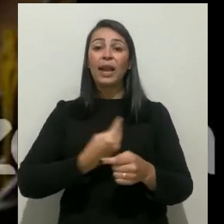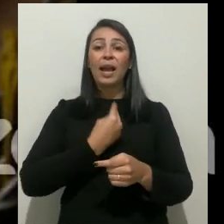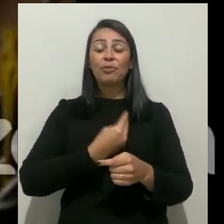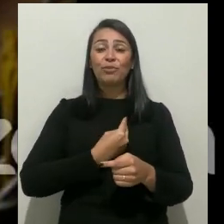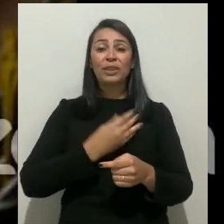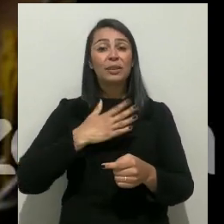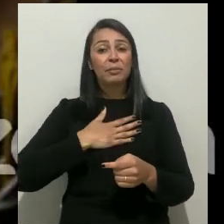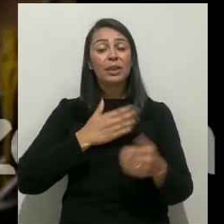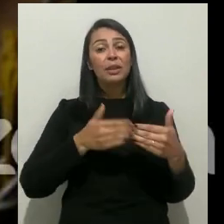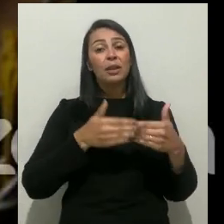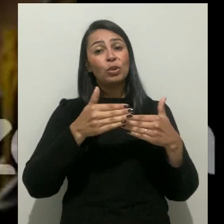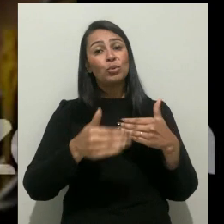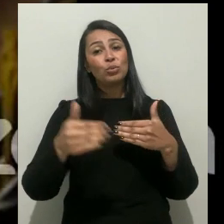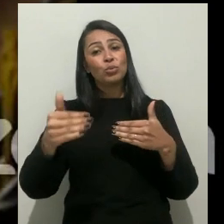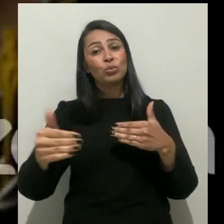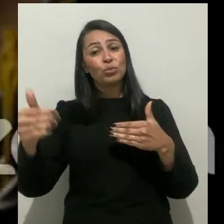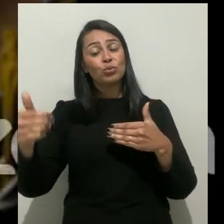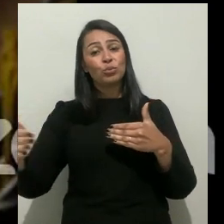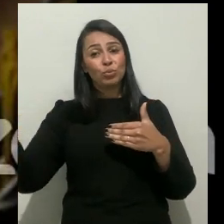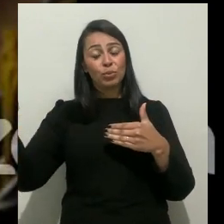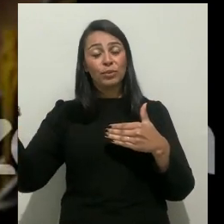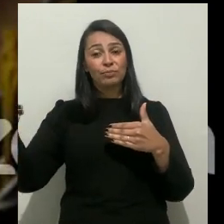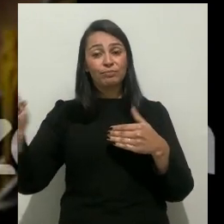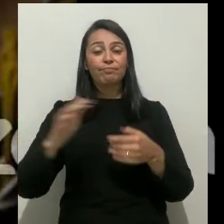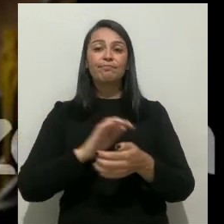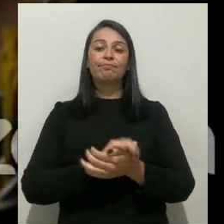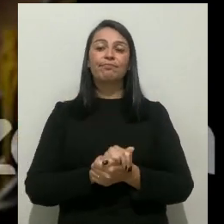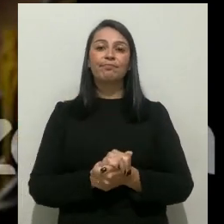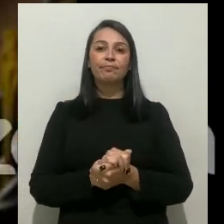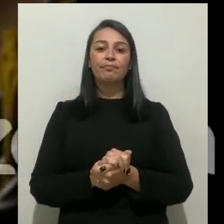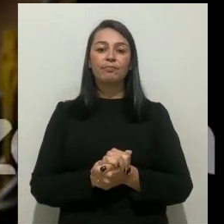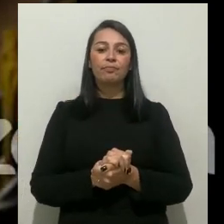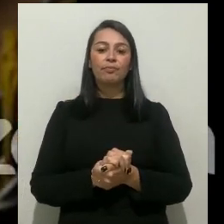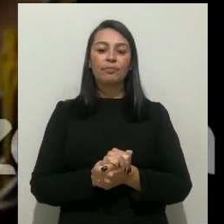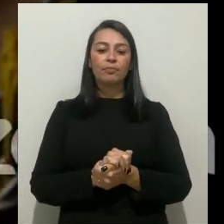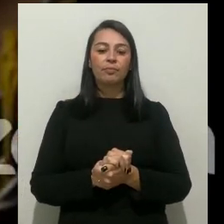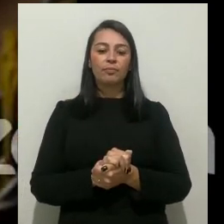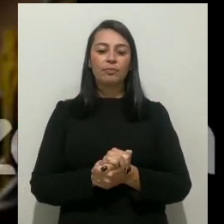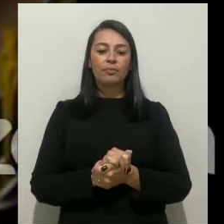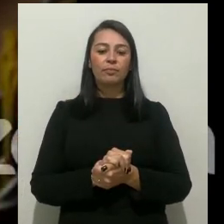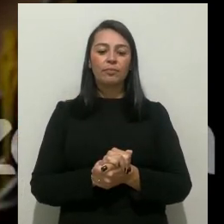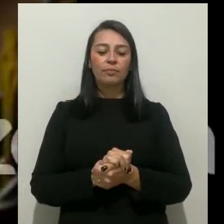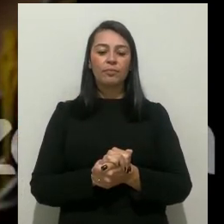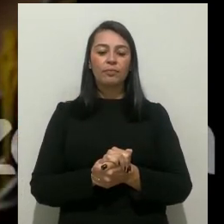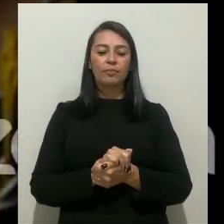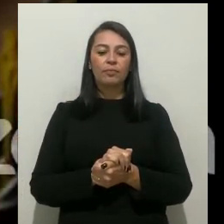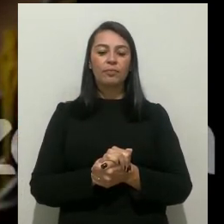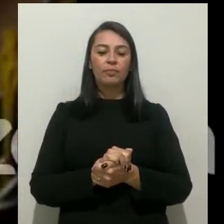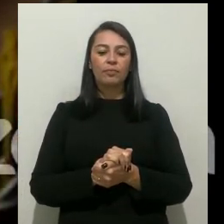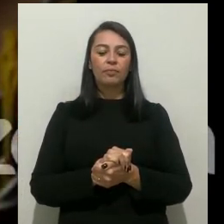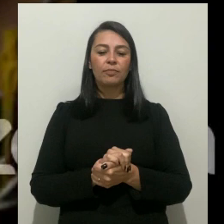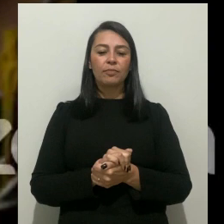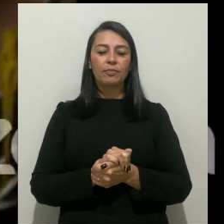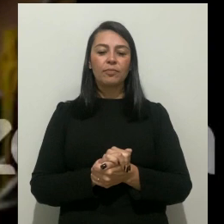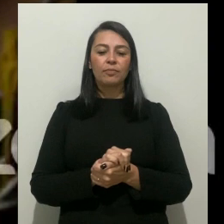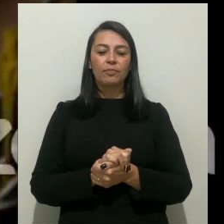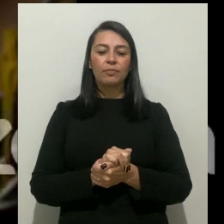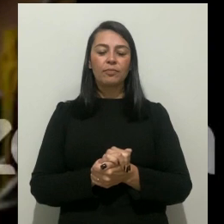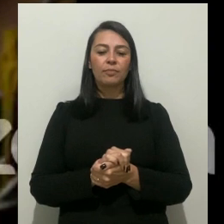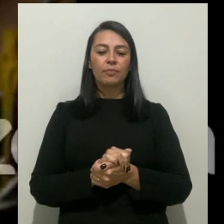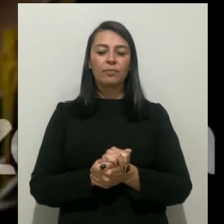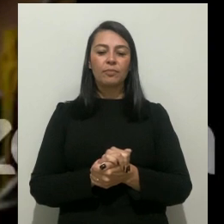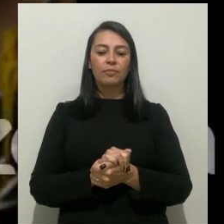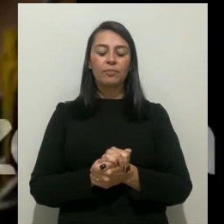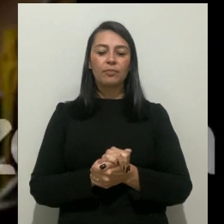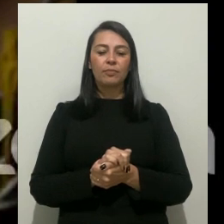andou. Eu passei por um estado, na época era Programa de Especialização em Patrimônio do IPAM, se tornou